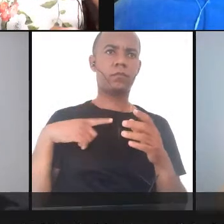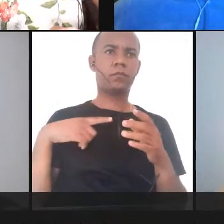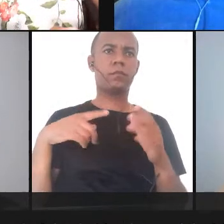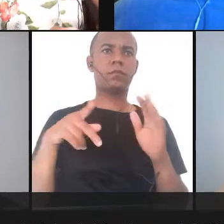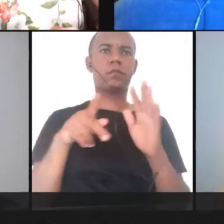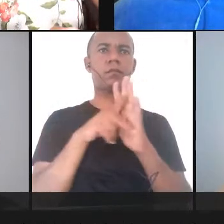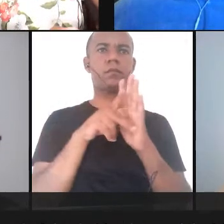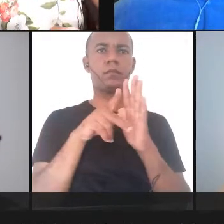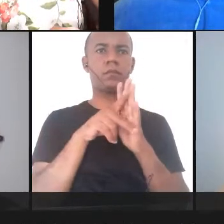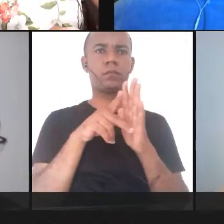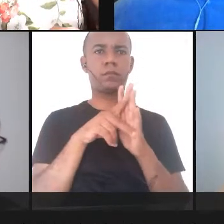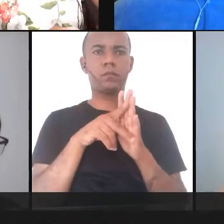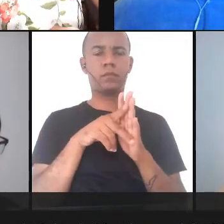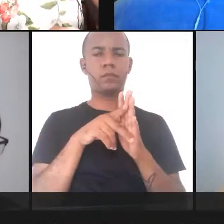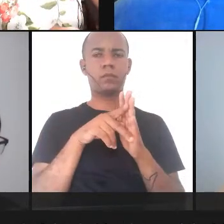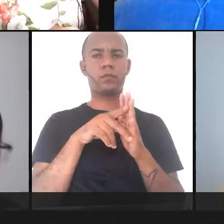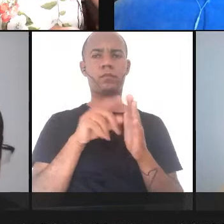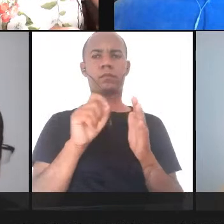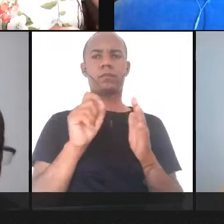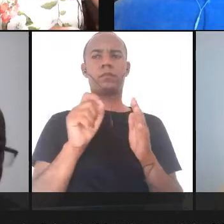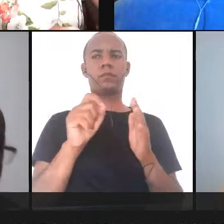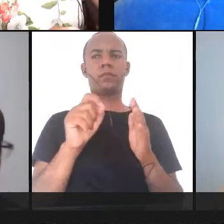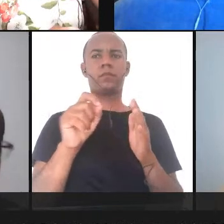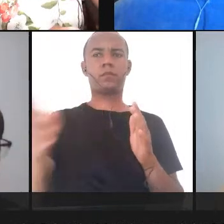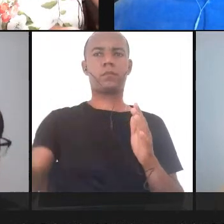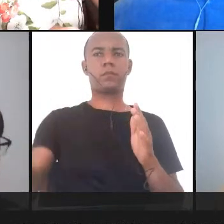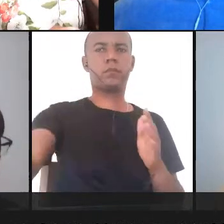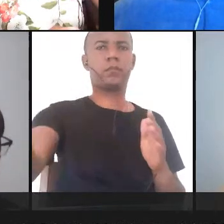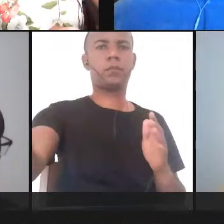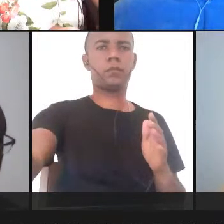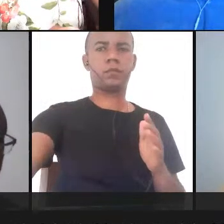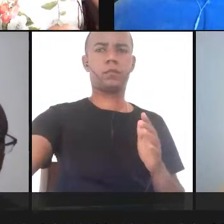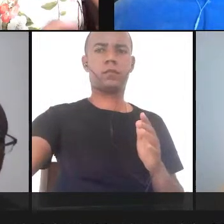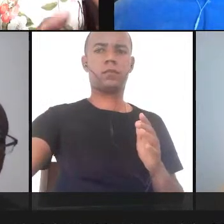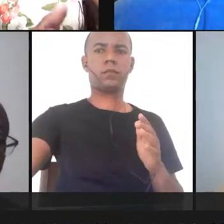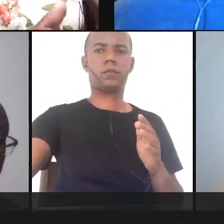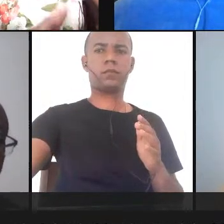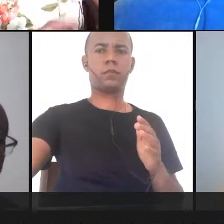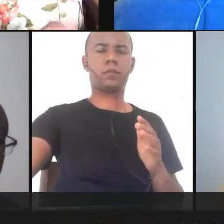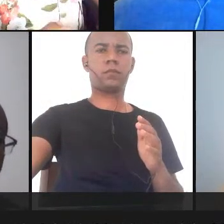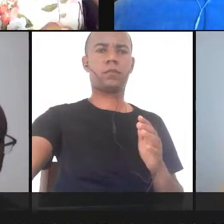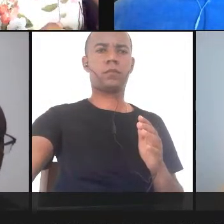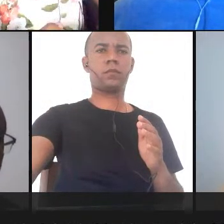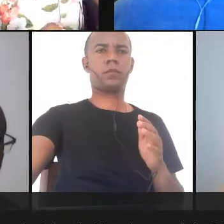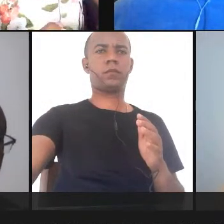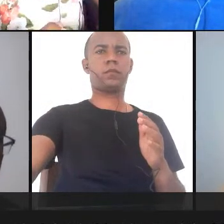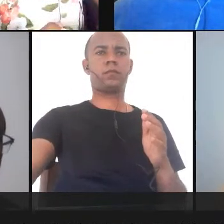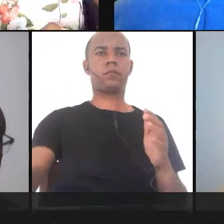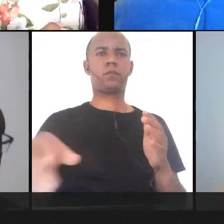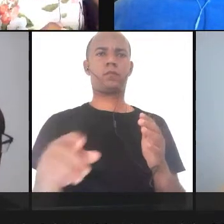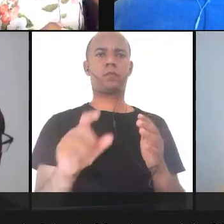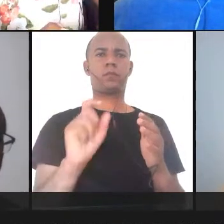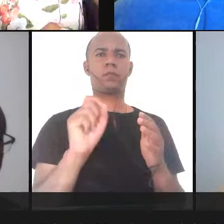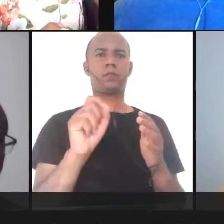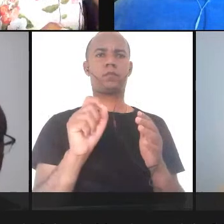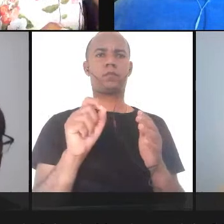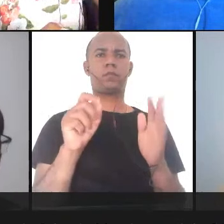Bastantes autores escreviam livros. E esses livros depois perderam-se com o tempo. Agora, o